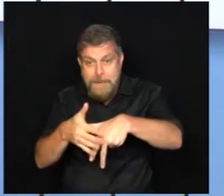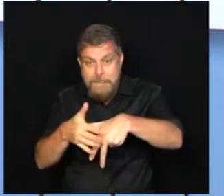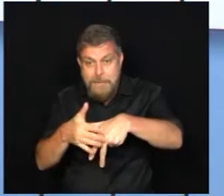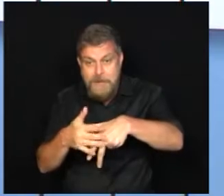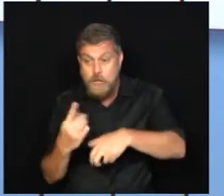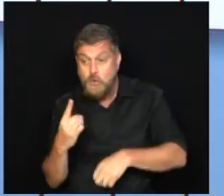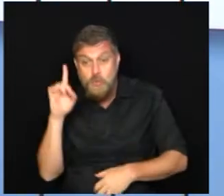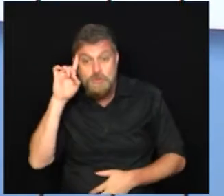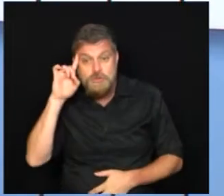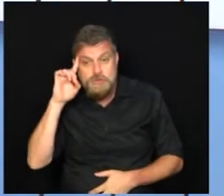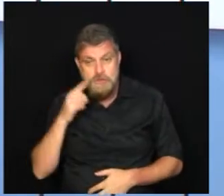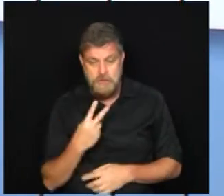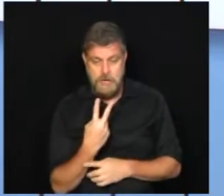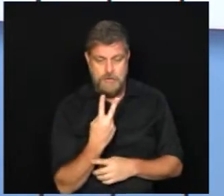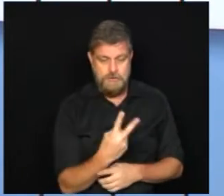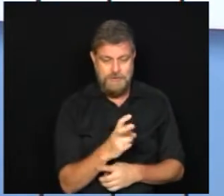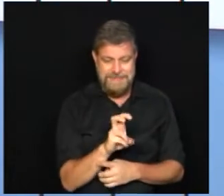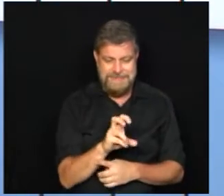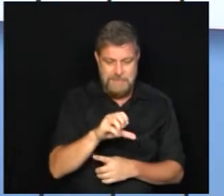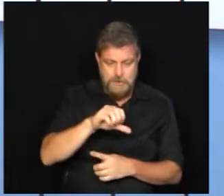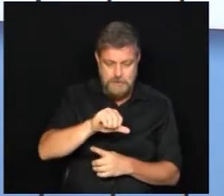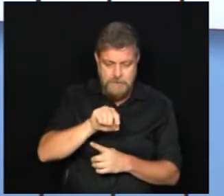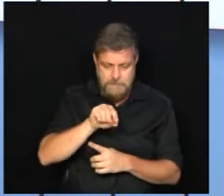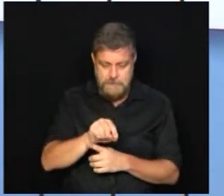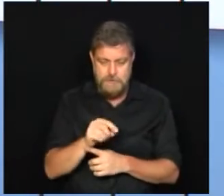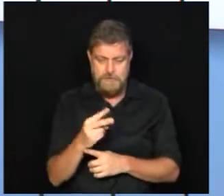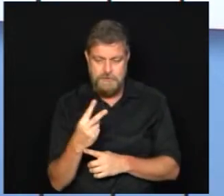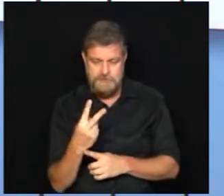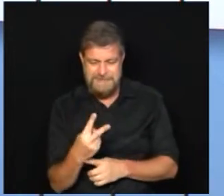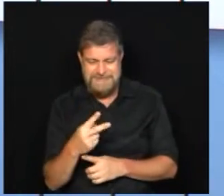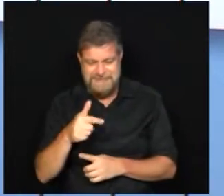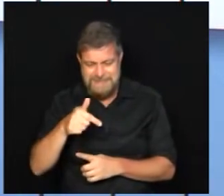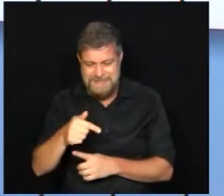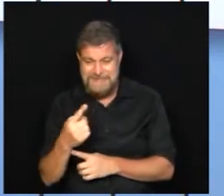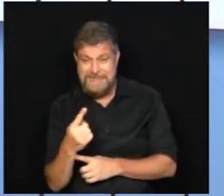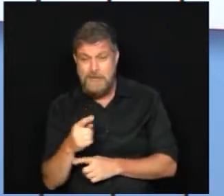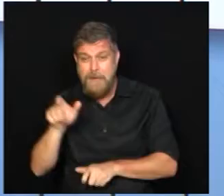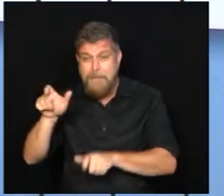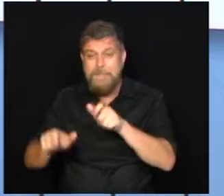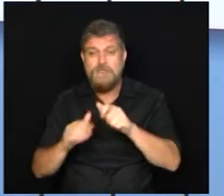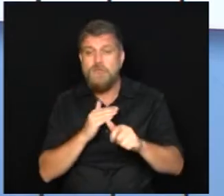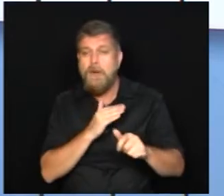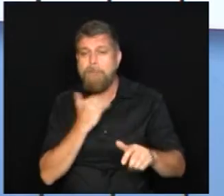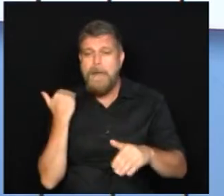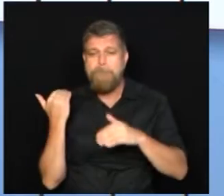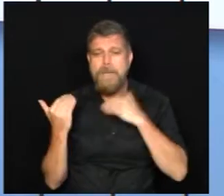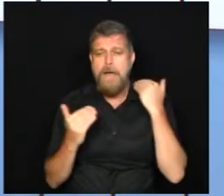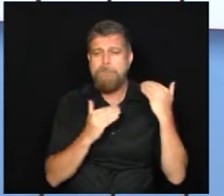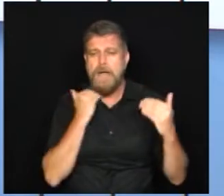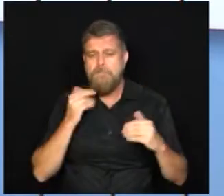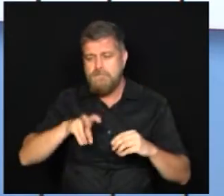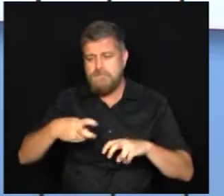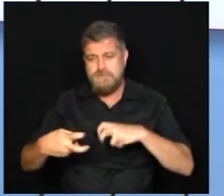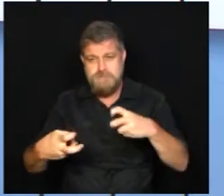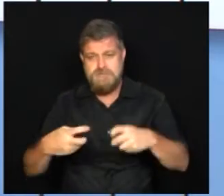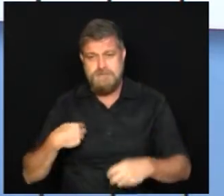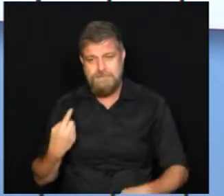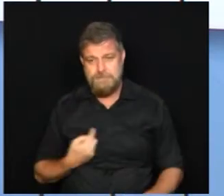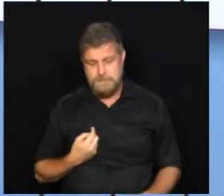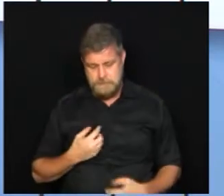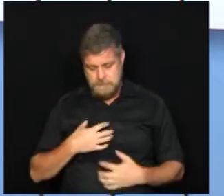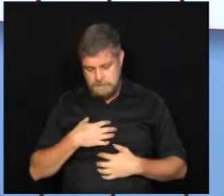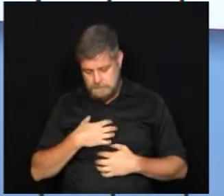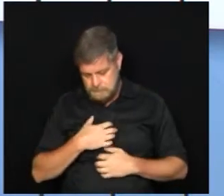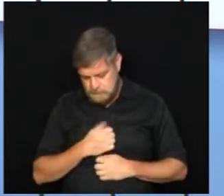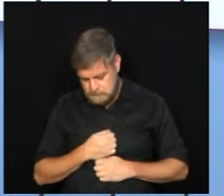são 259 mil duzentos e setenta e uma morte devido a cópia de 19 ficam aqui as